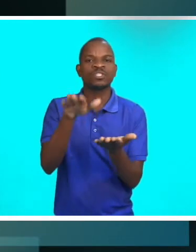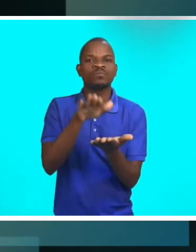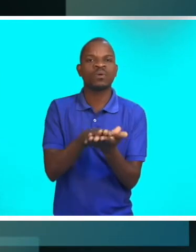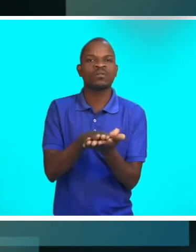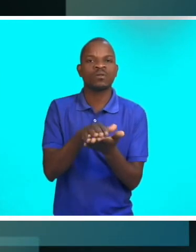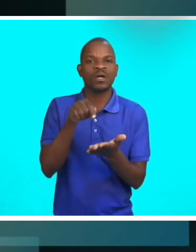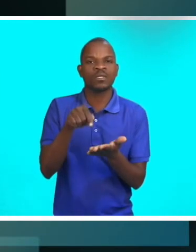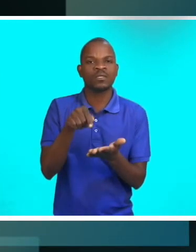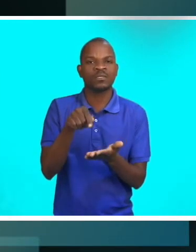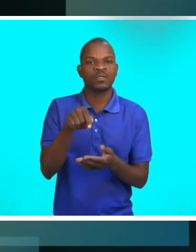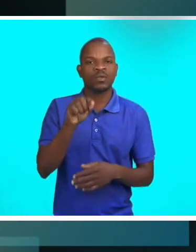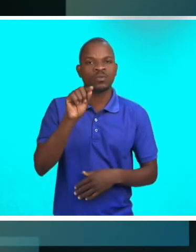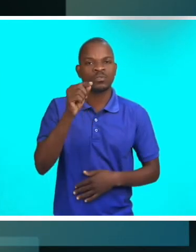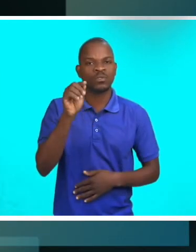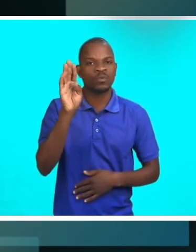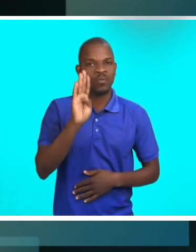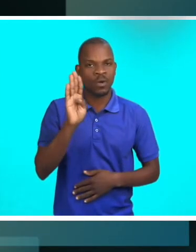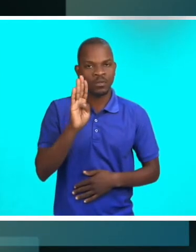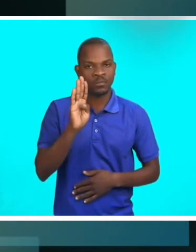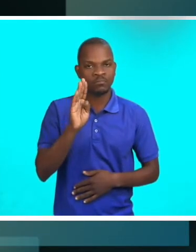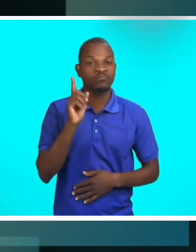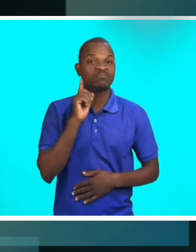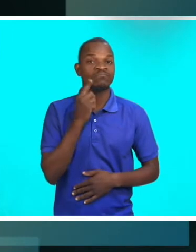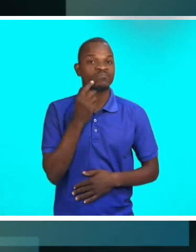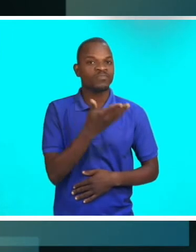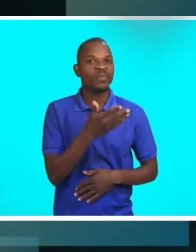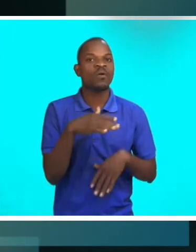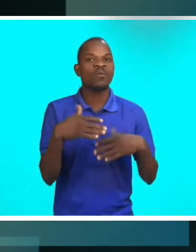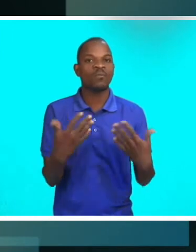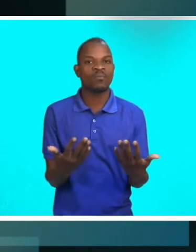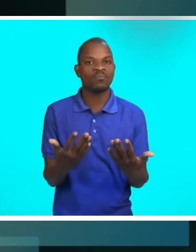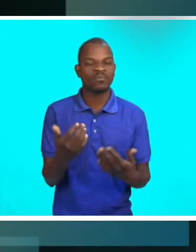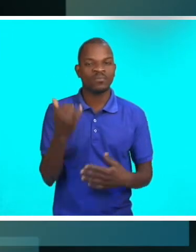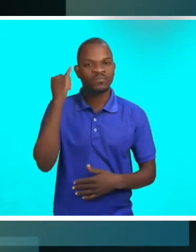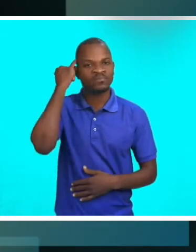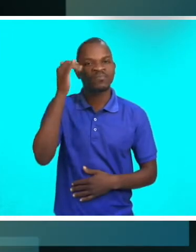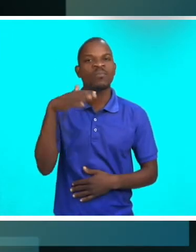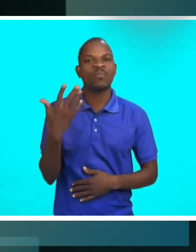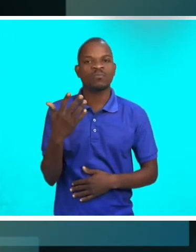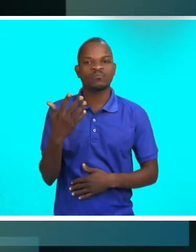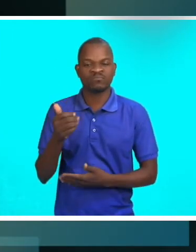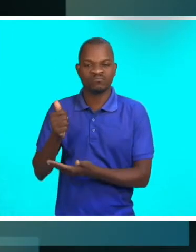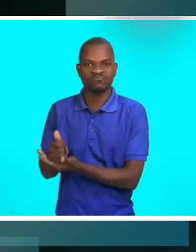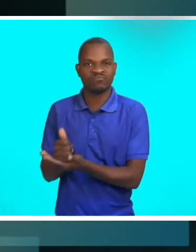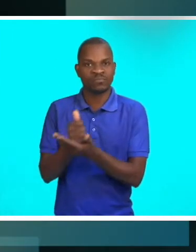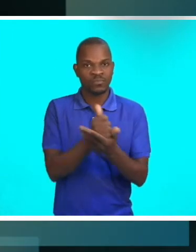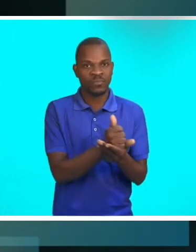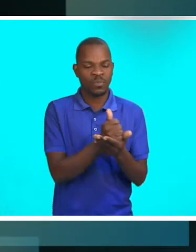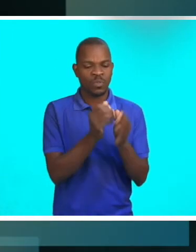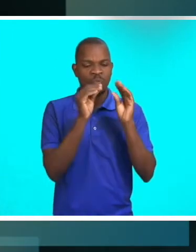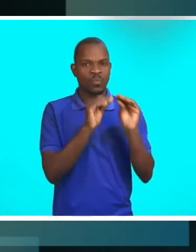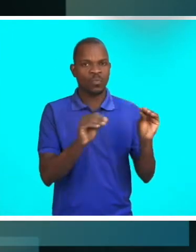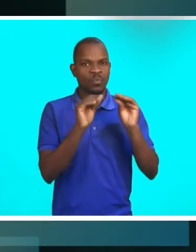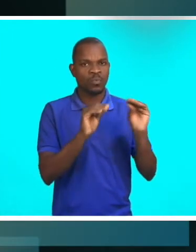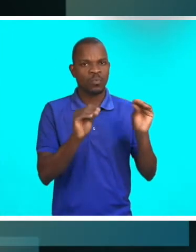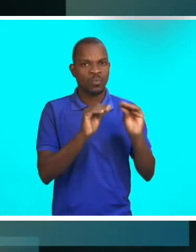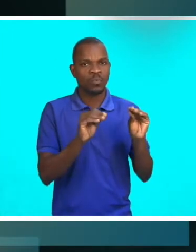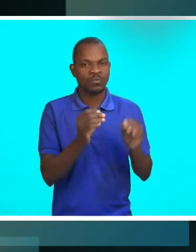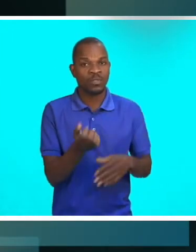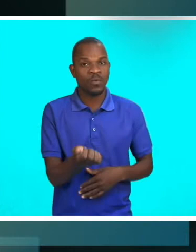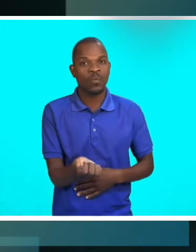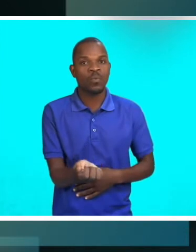termos espaço aqui em Boan? A ideia é apoiar na construção, participar